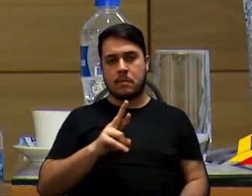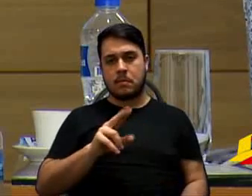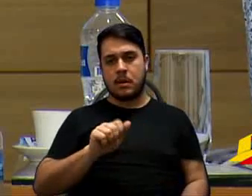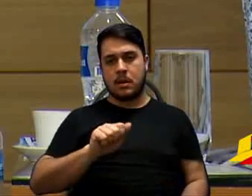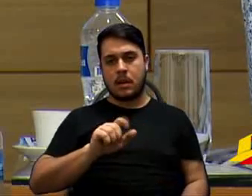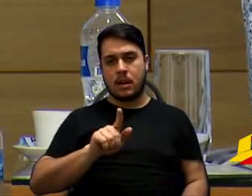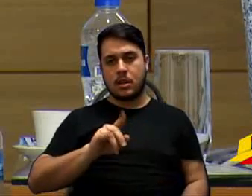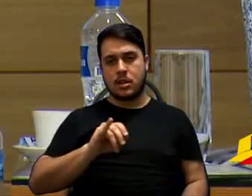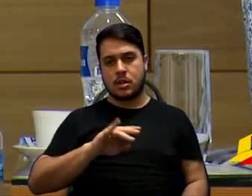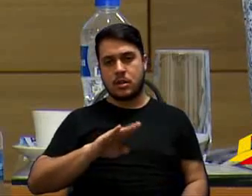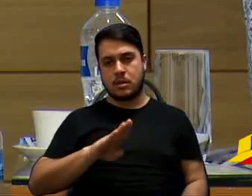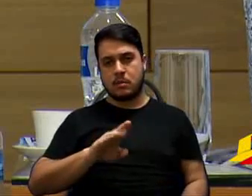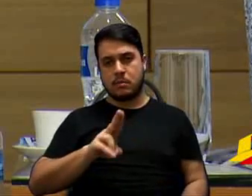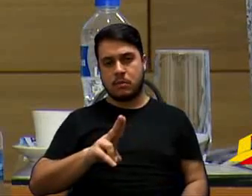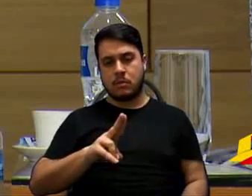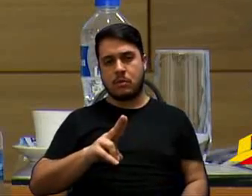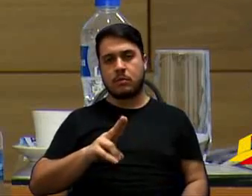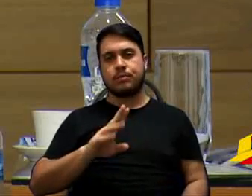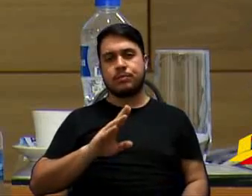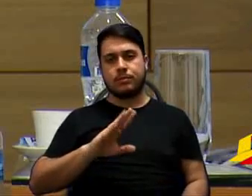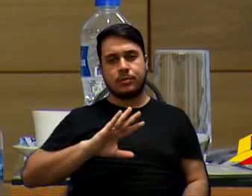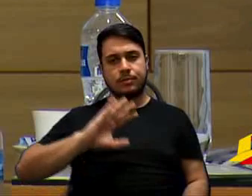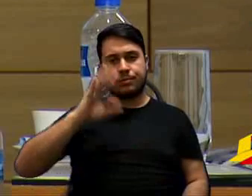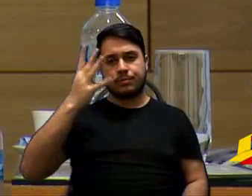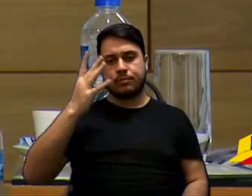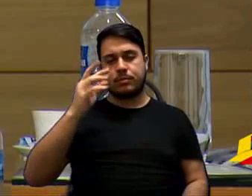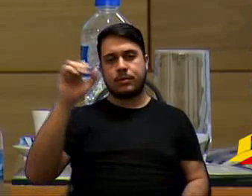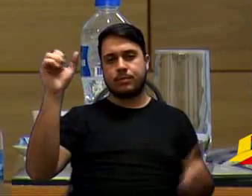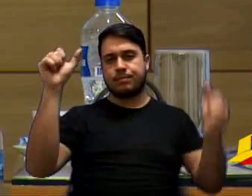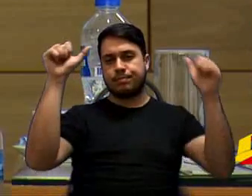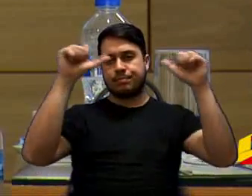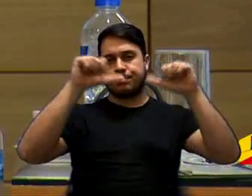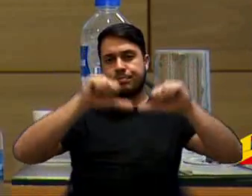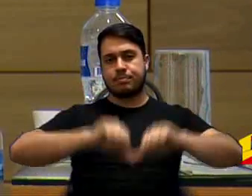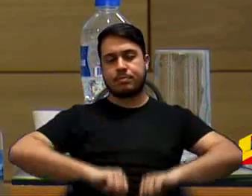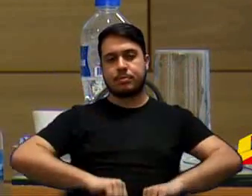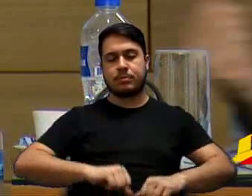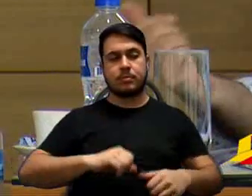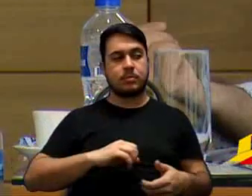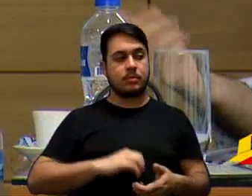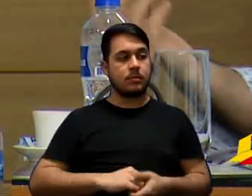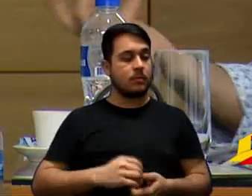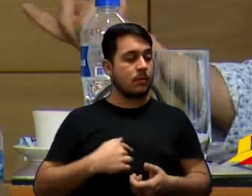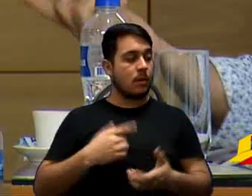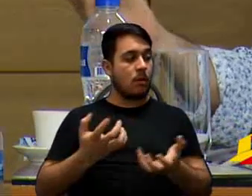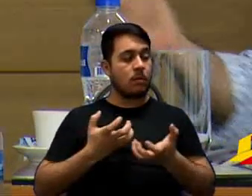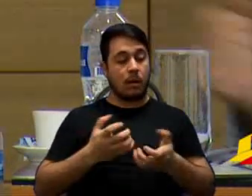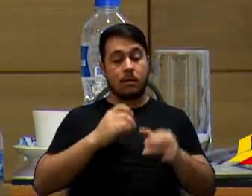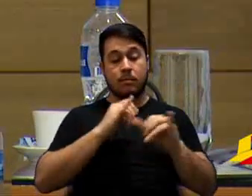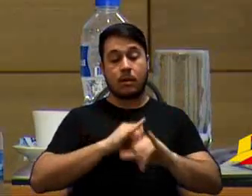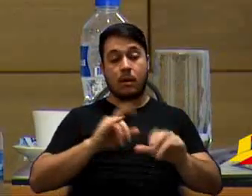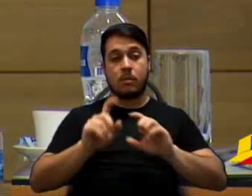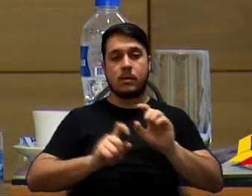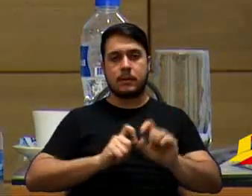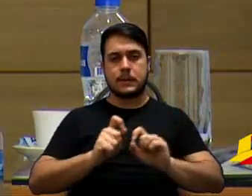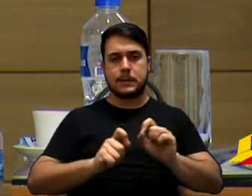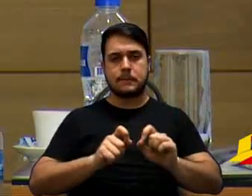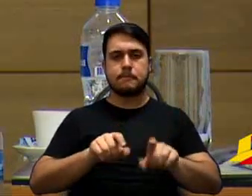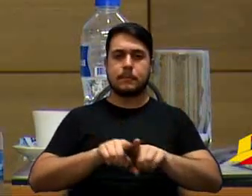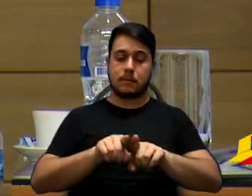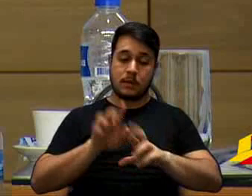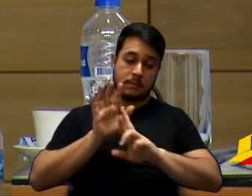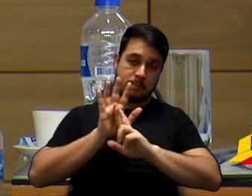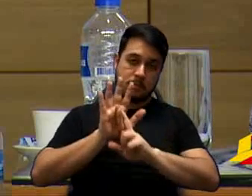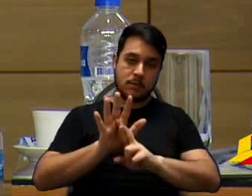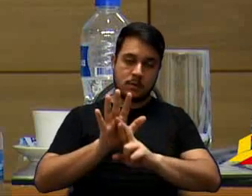fritar tudo e todos é o que na verdade o que eu vou complementar com você com relação a essa questão maurício você e o representante